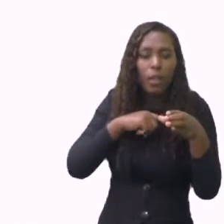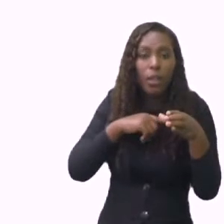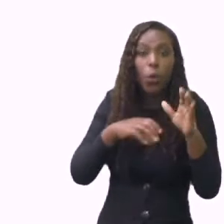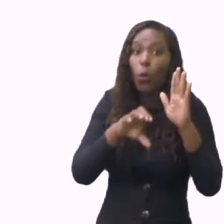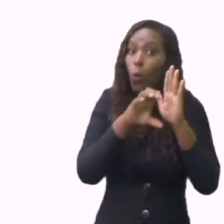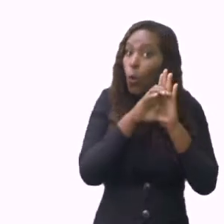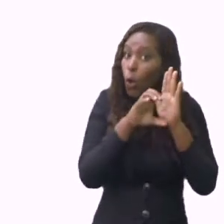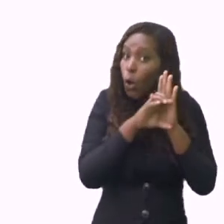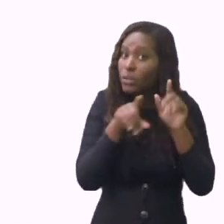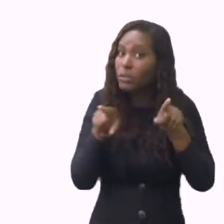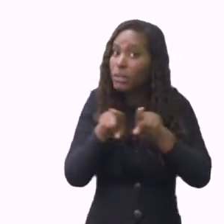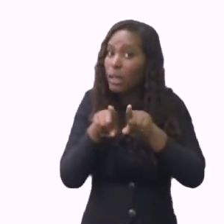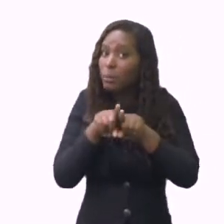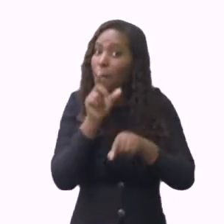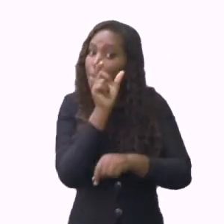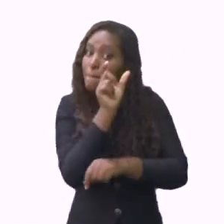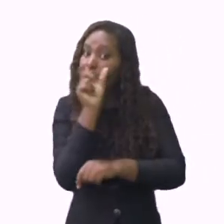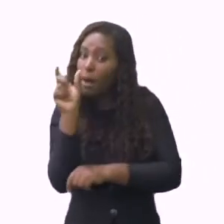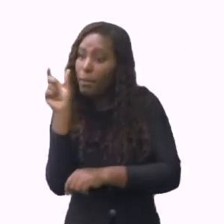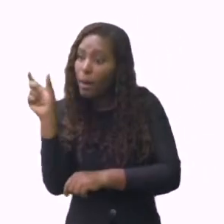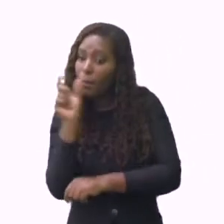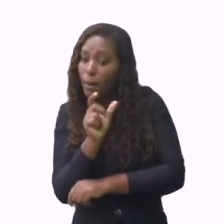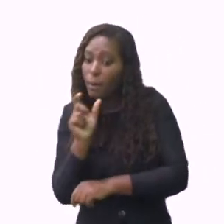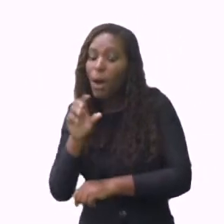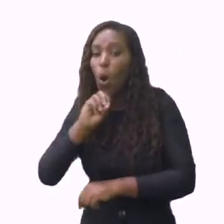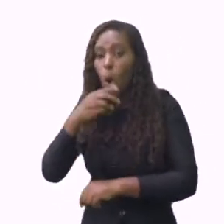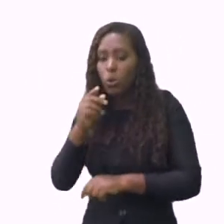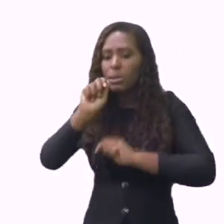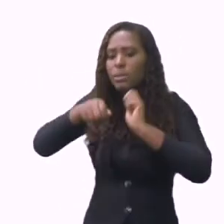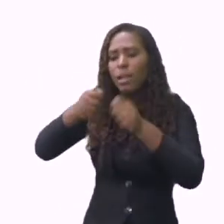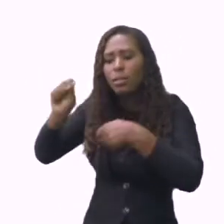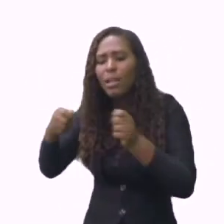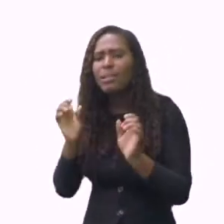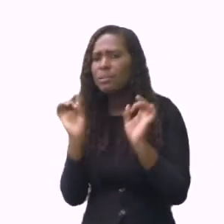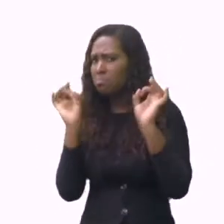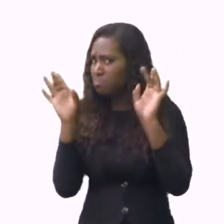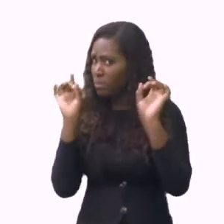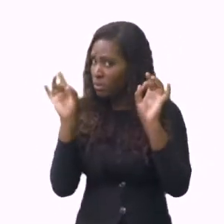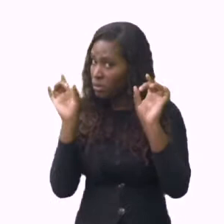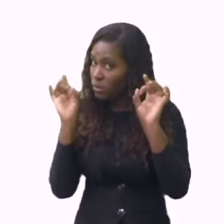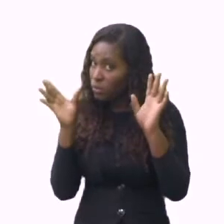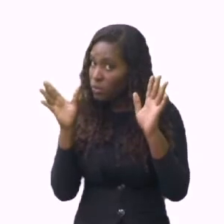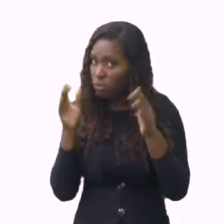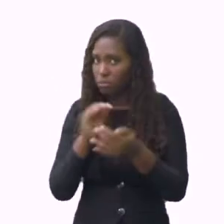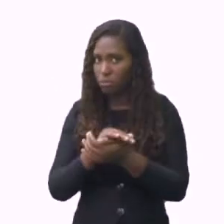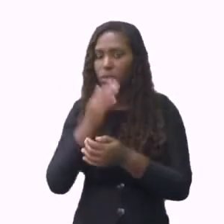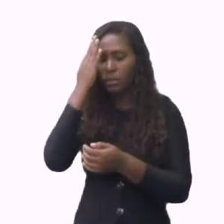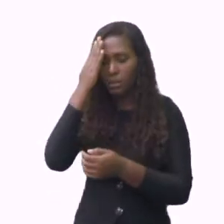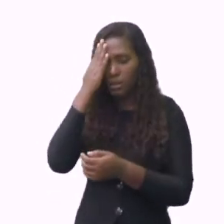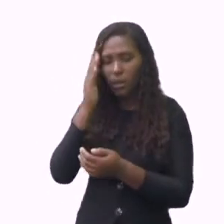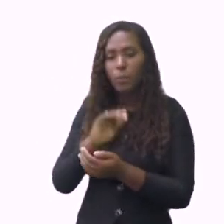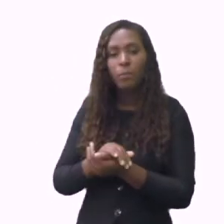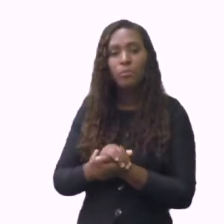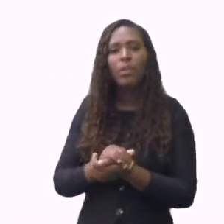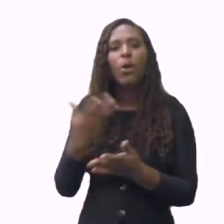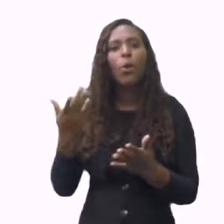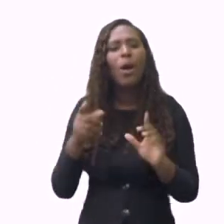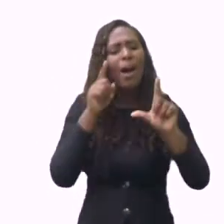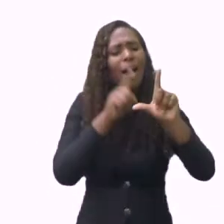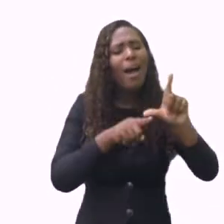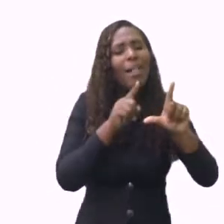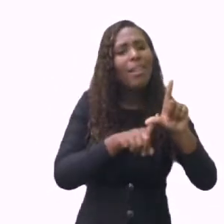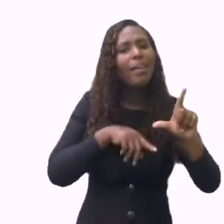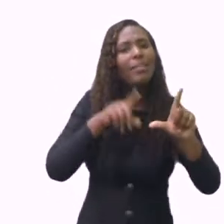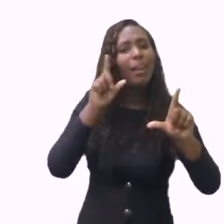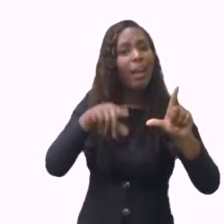alfabeto? Elas servem para produzir esses códigos e essas palavras. As letras, elas servem para escrever, né? Elas servem